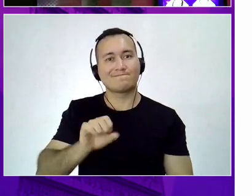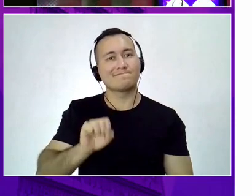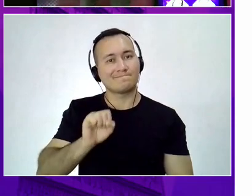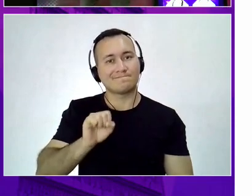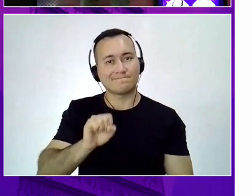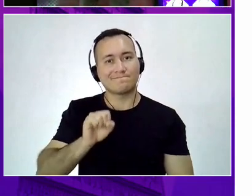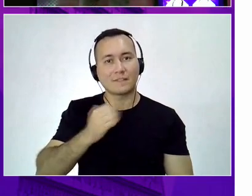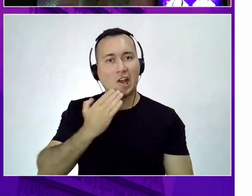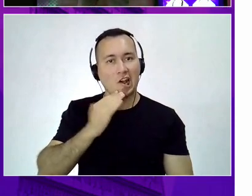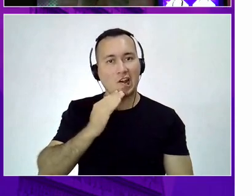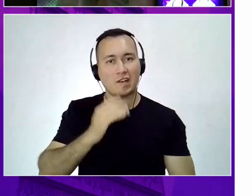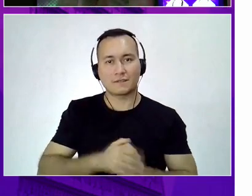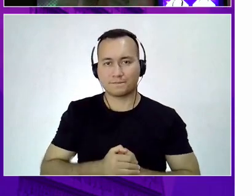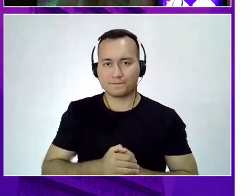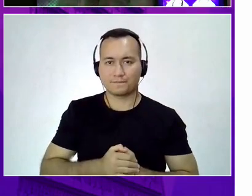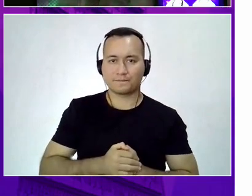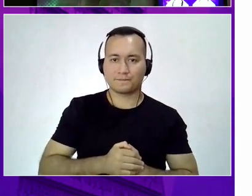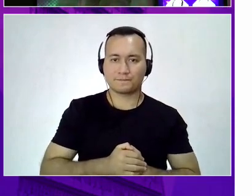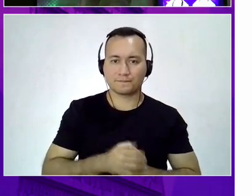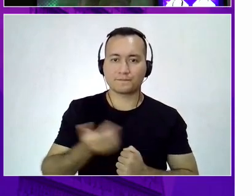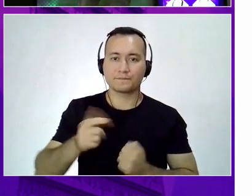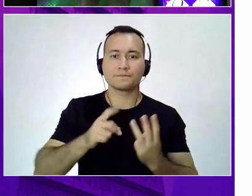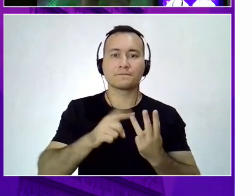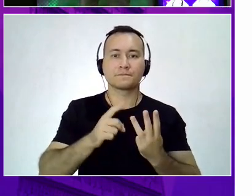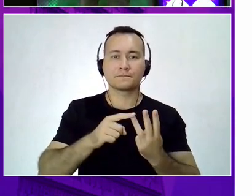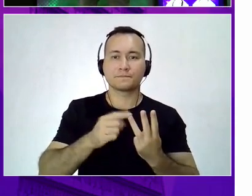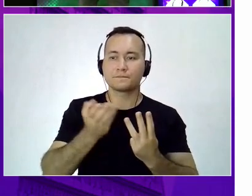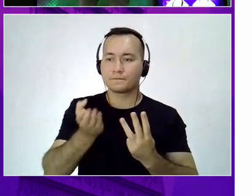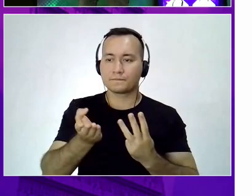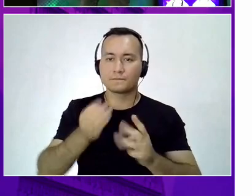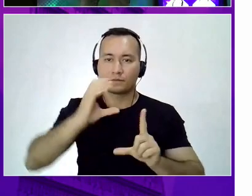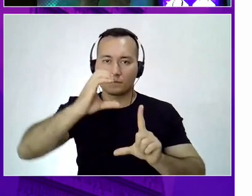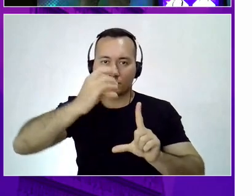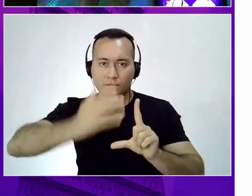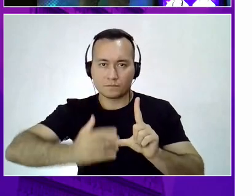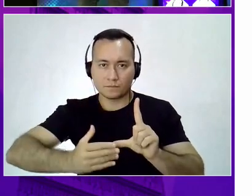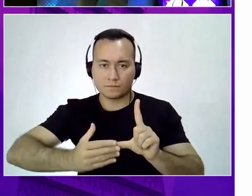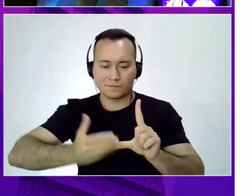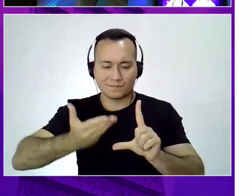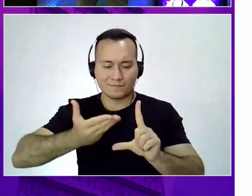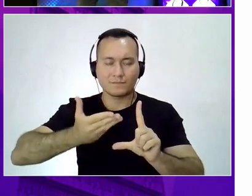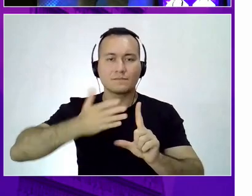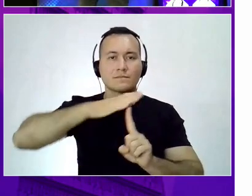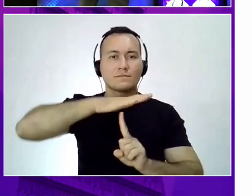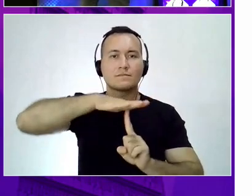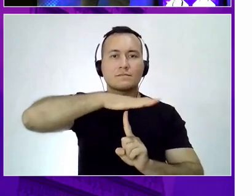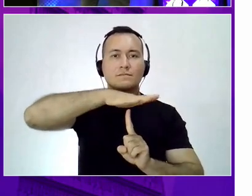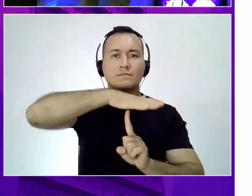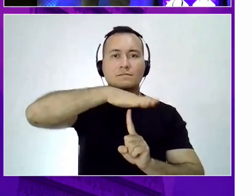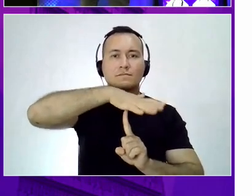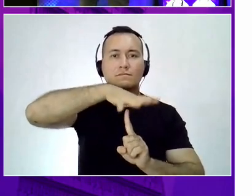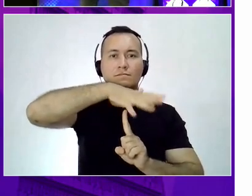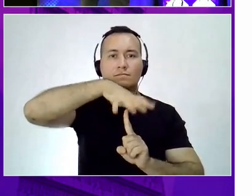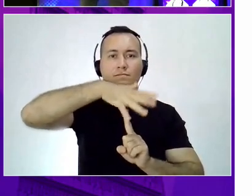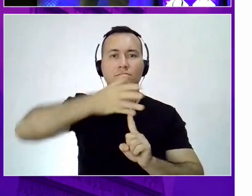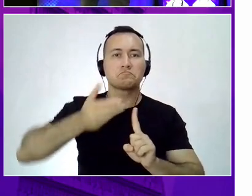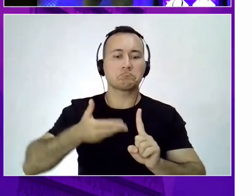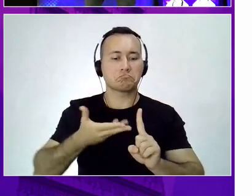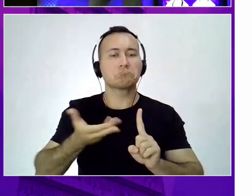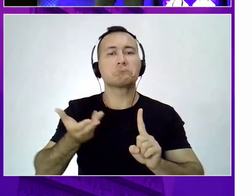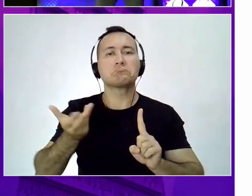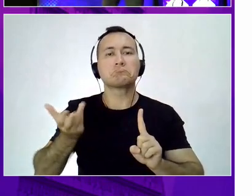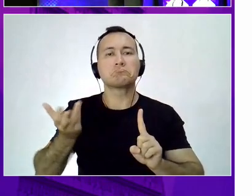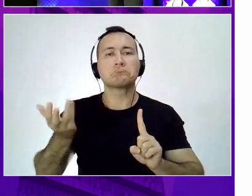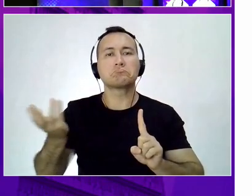será que esse código está no ambiente que eu quero? Será que esse código está em staging? Será que esse código está em produção? Normalmente, se a gente não tem a conexão disso, eu